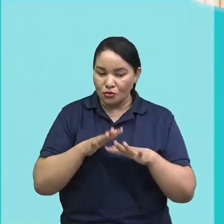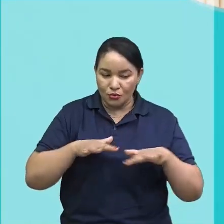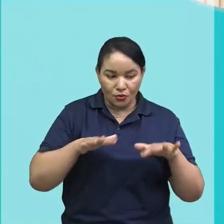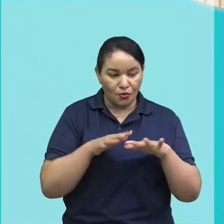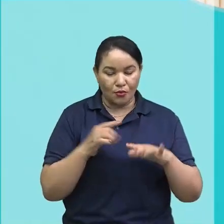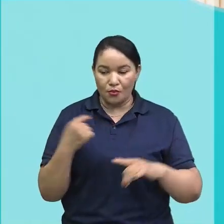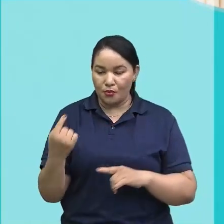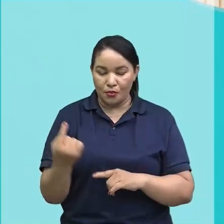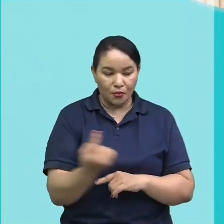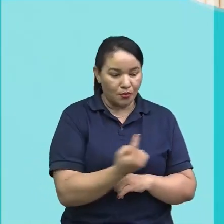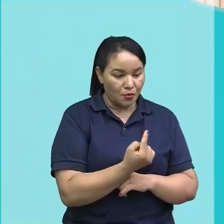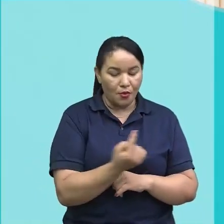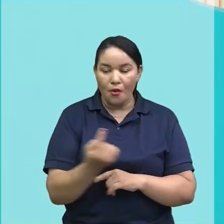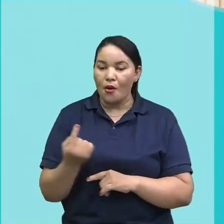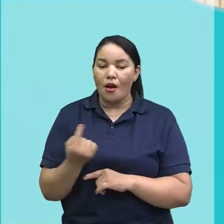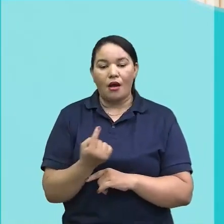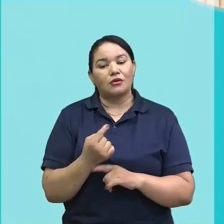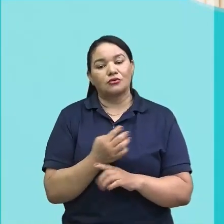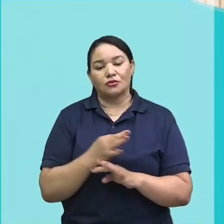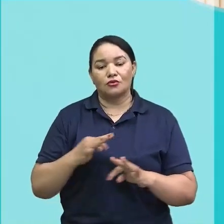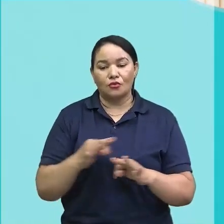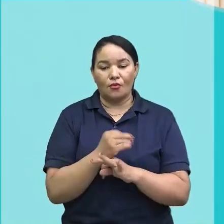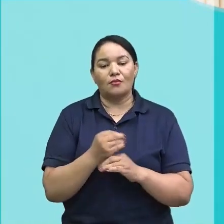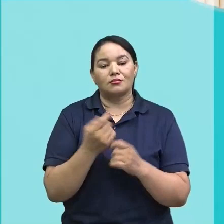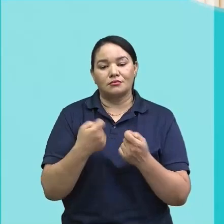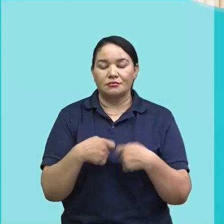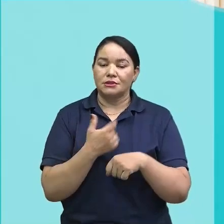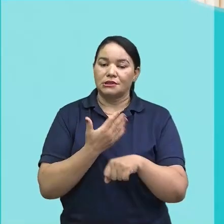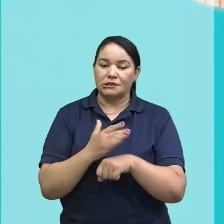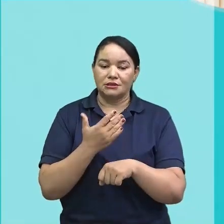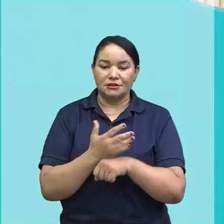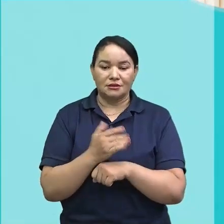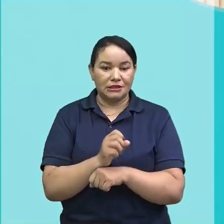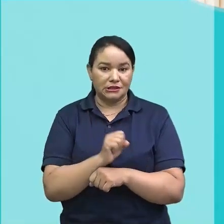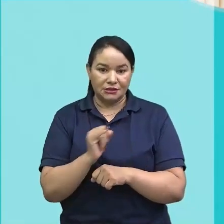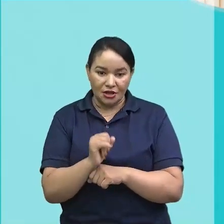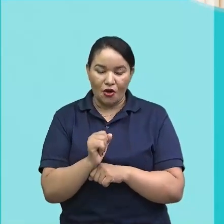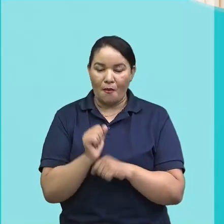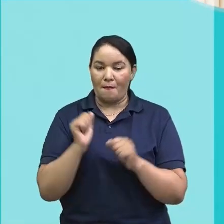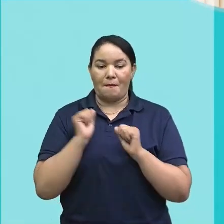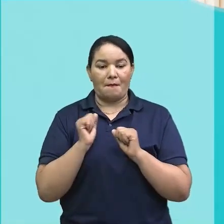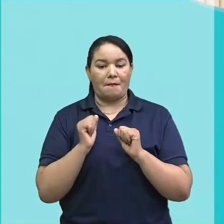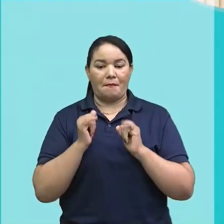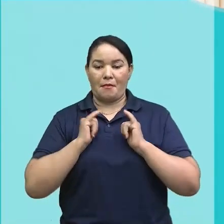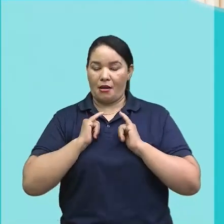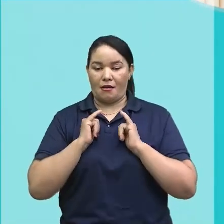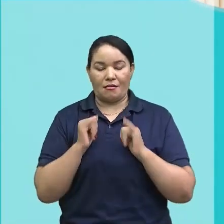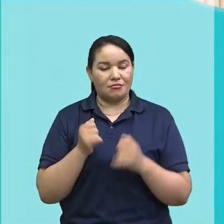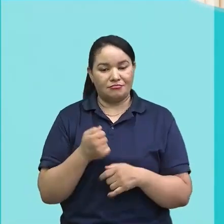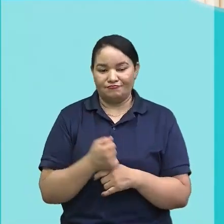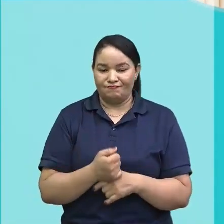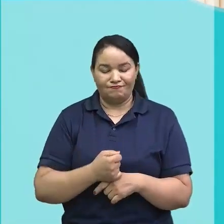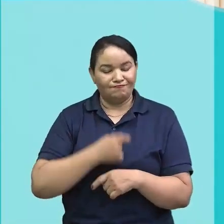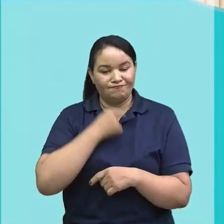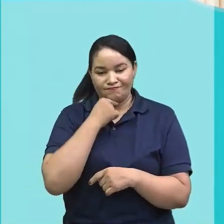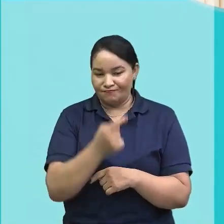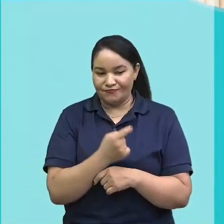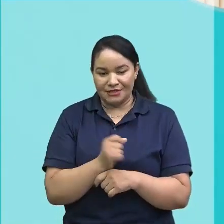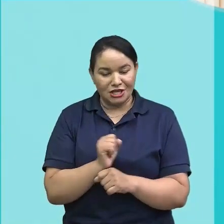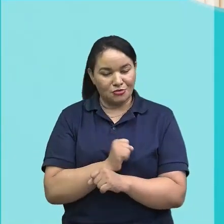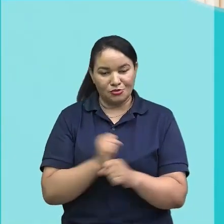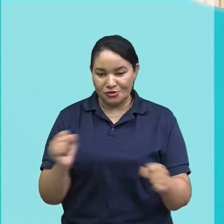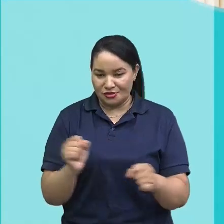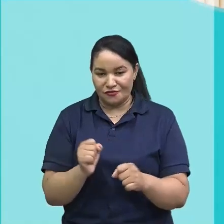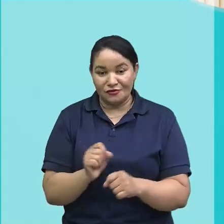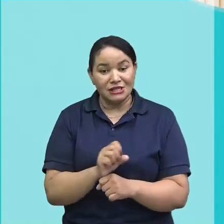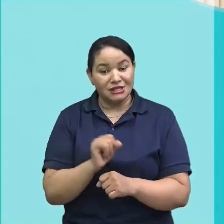tudo passa a acontecer. Agora, se eu fico parado, não espere que as coisas aconteçam. Porém, se você dá um passo,